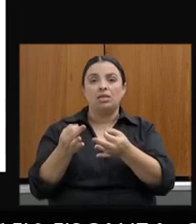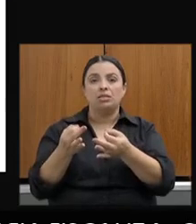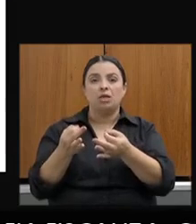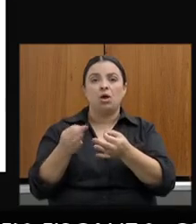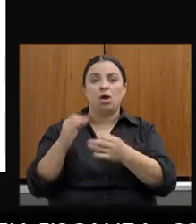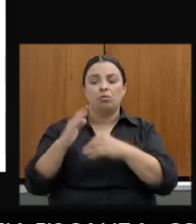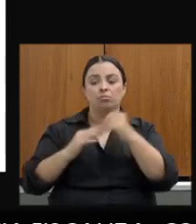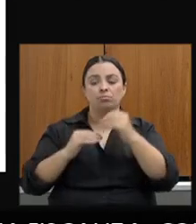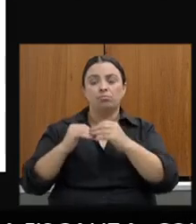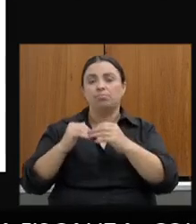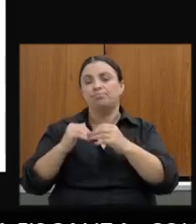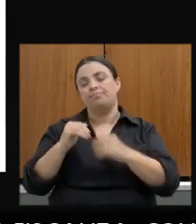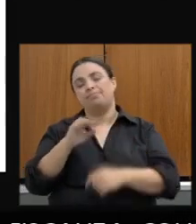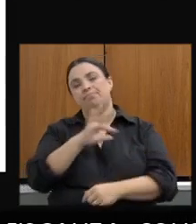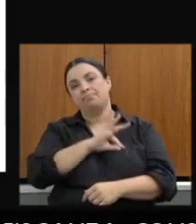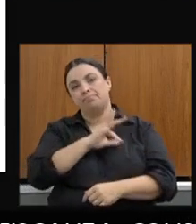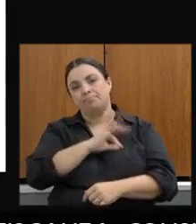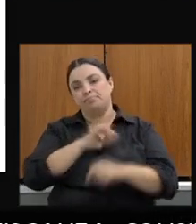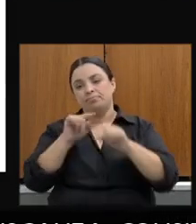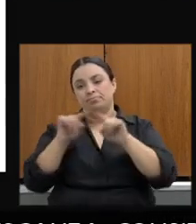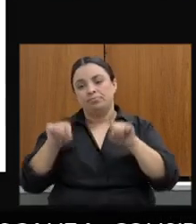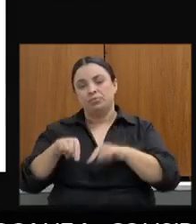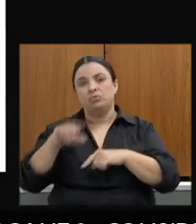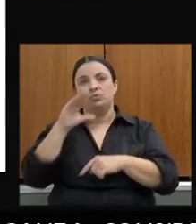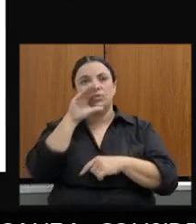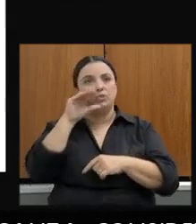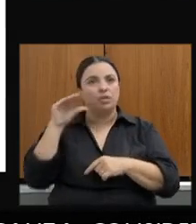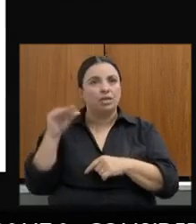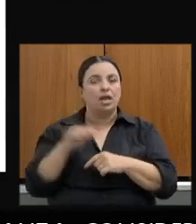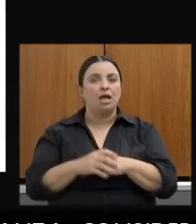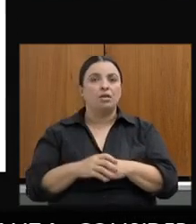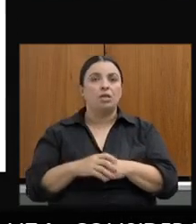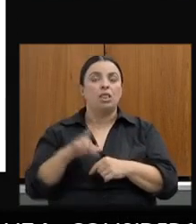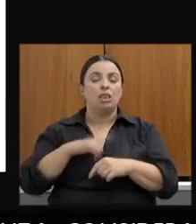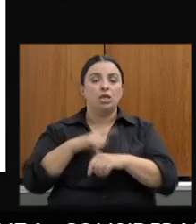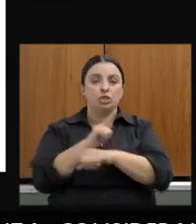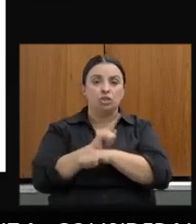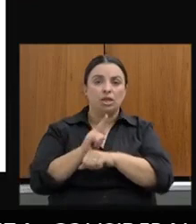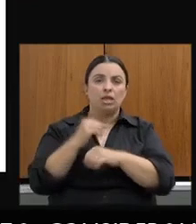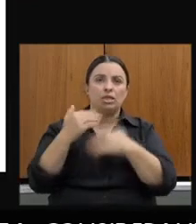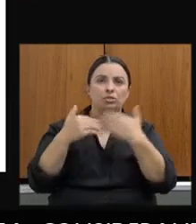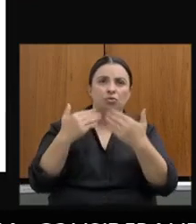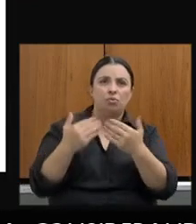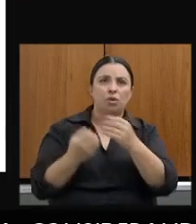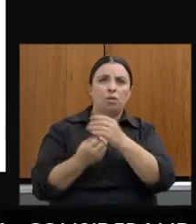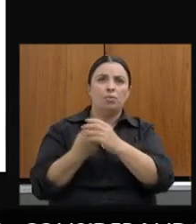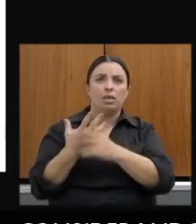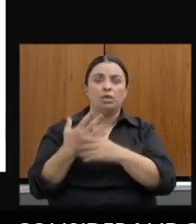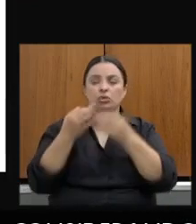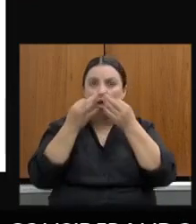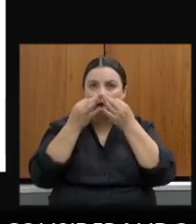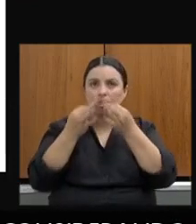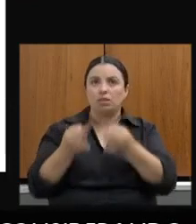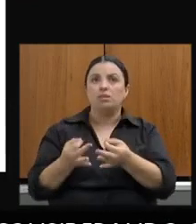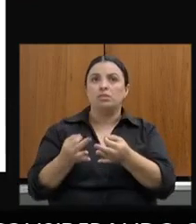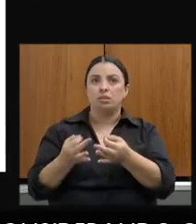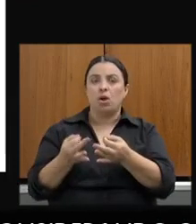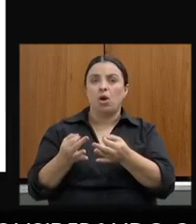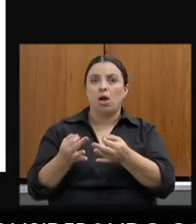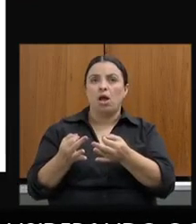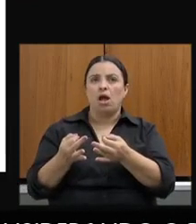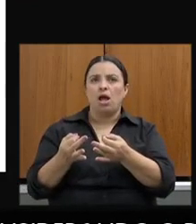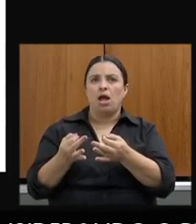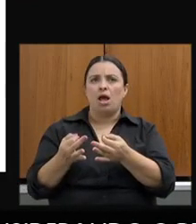gerente fez aí o mapeamento desenvolvimento implantação de iniciativas de atenção servidor mas